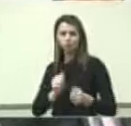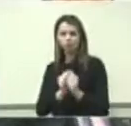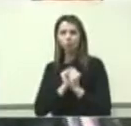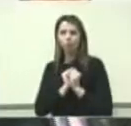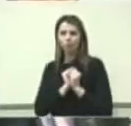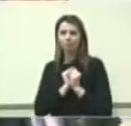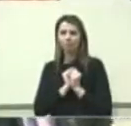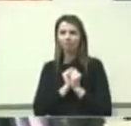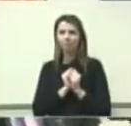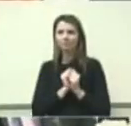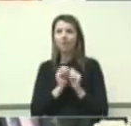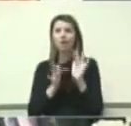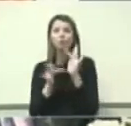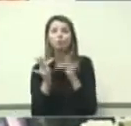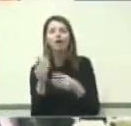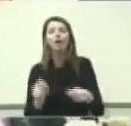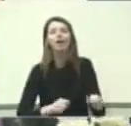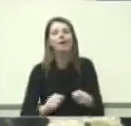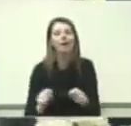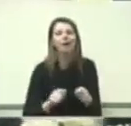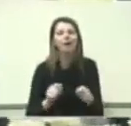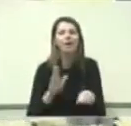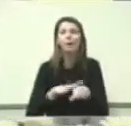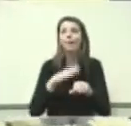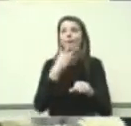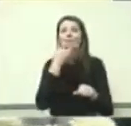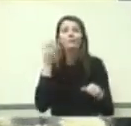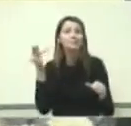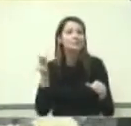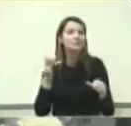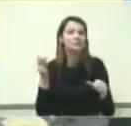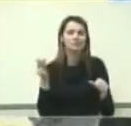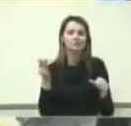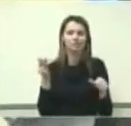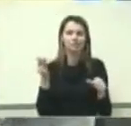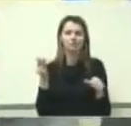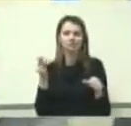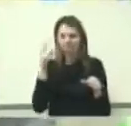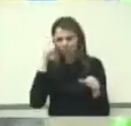é muito mais fácil de acalmar as tempestades